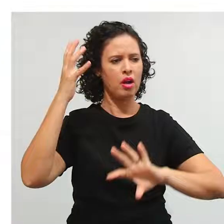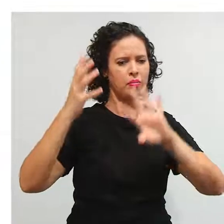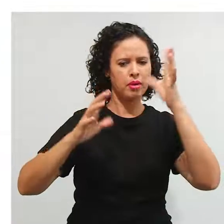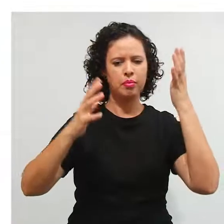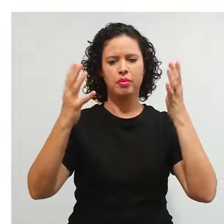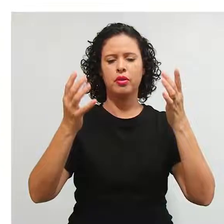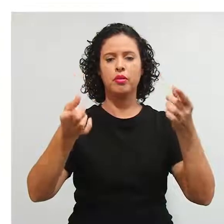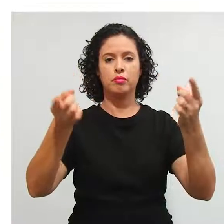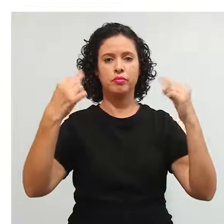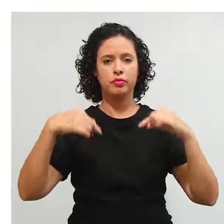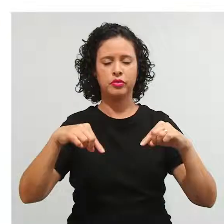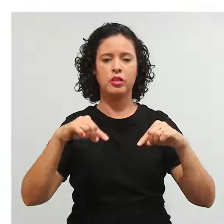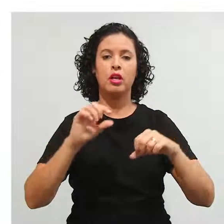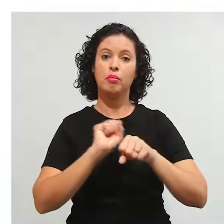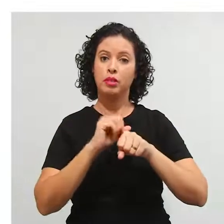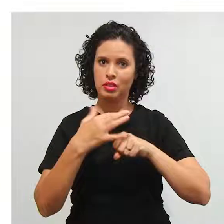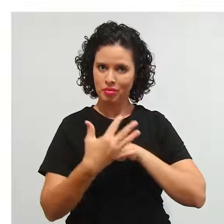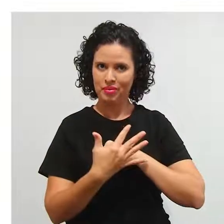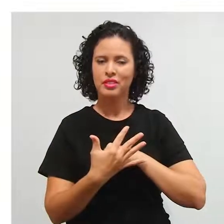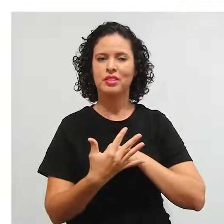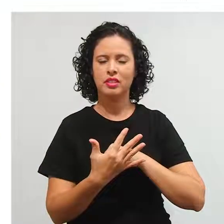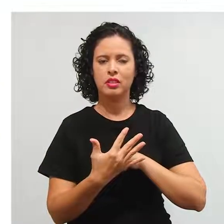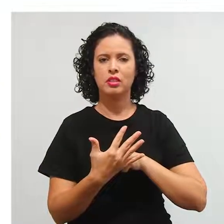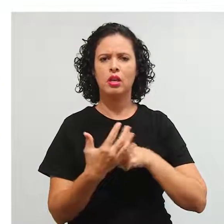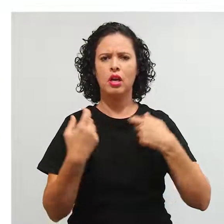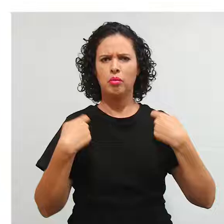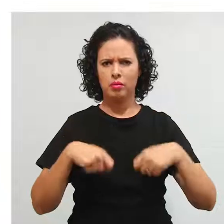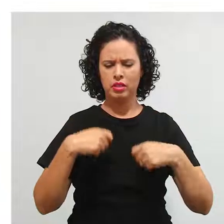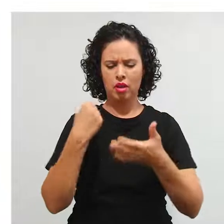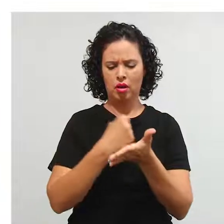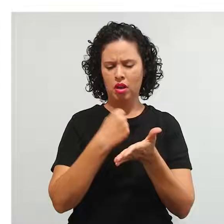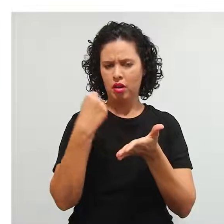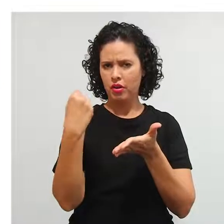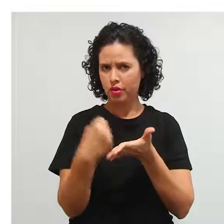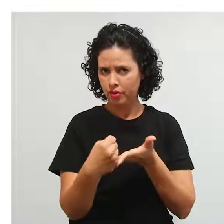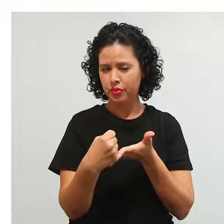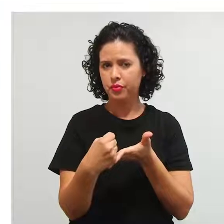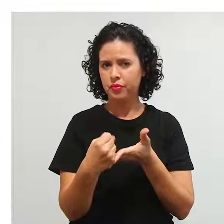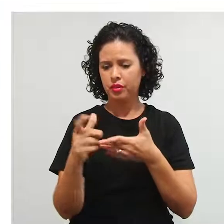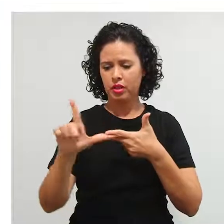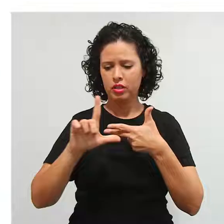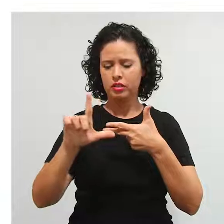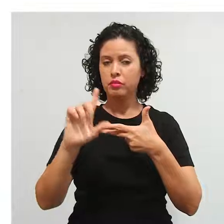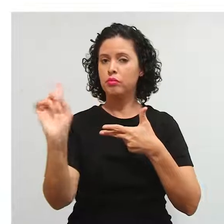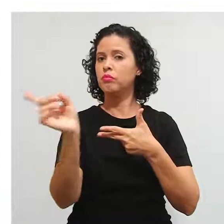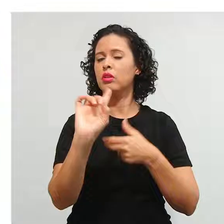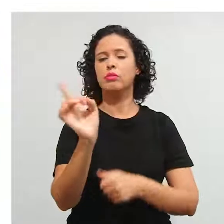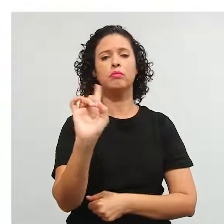no caso da pandemia. Precisa de autorização legislativa? Não.